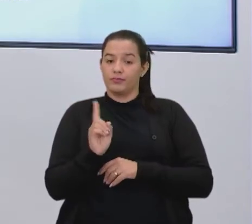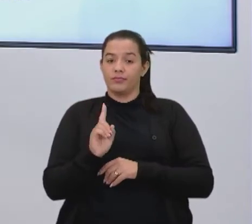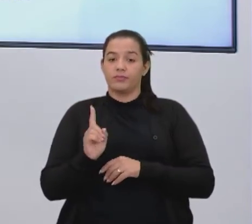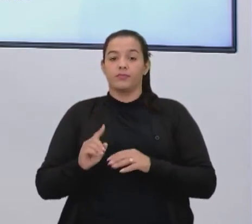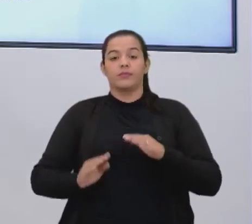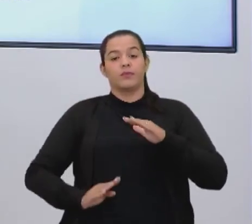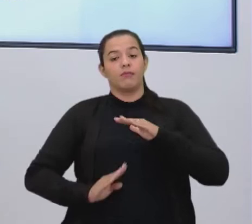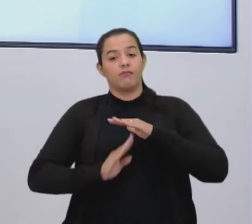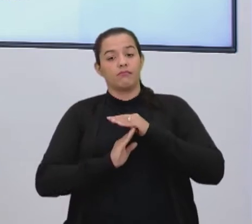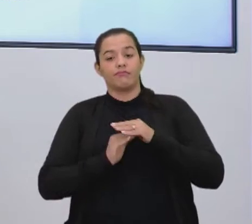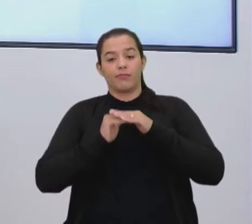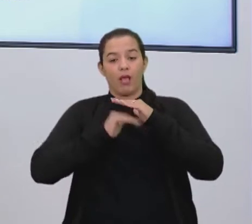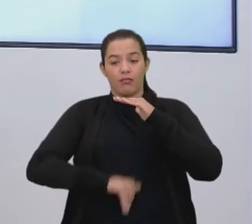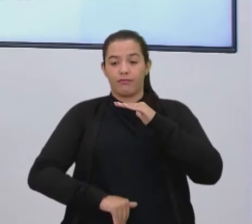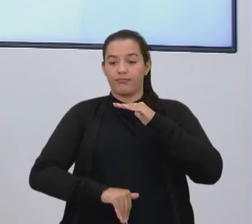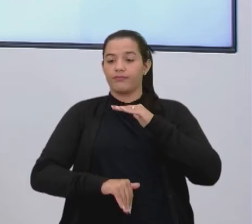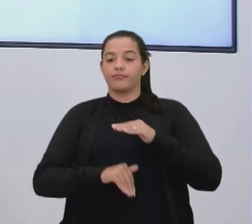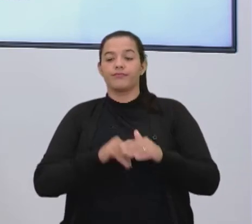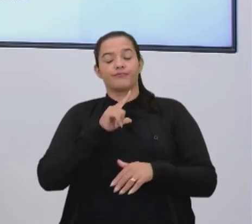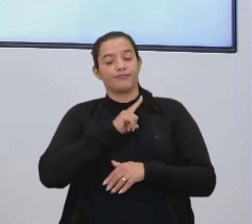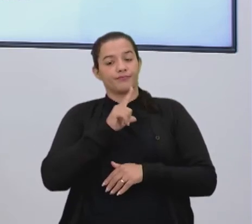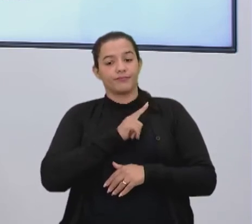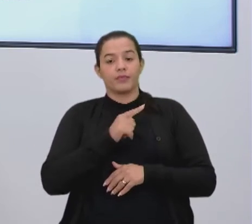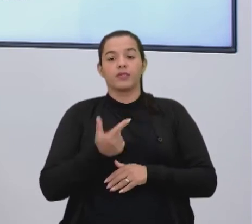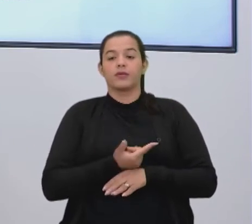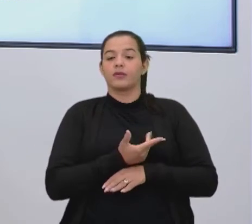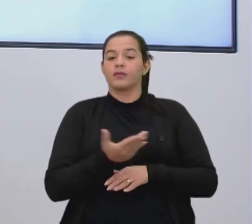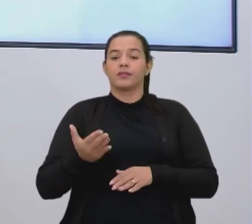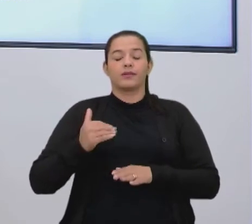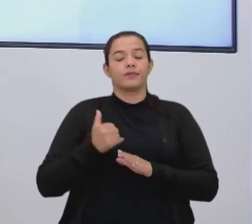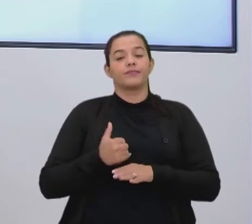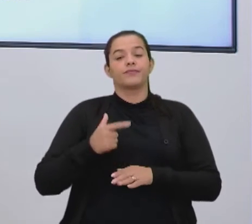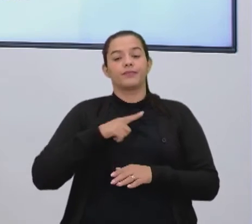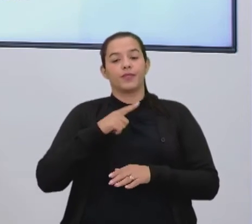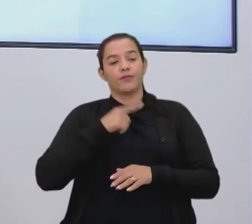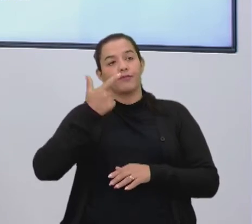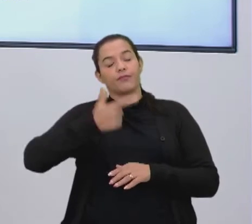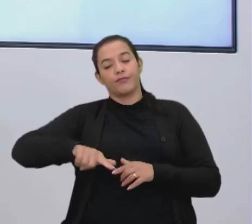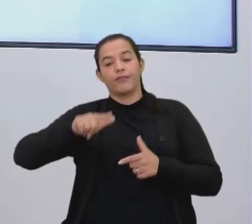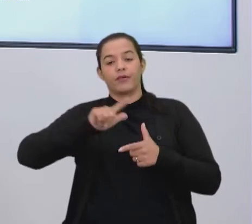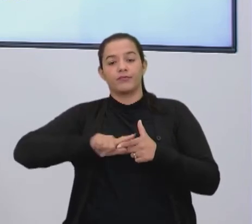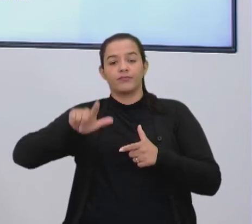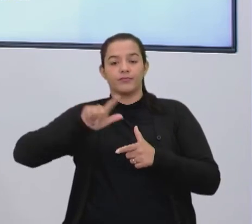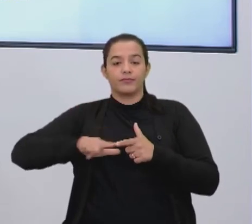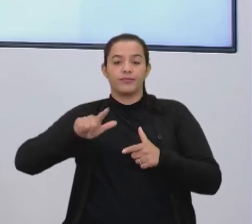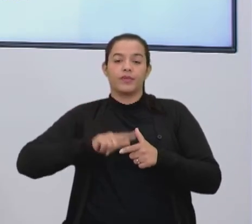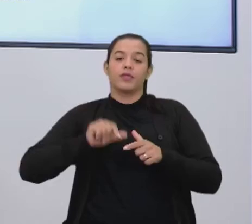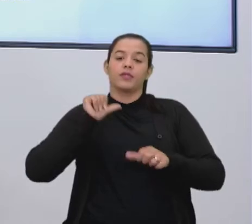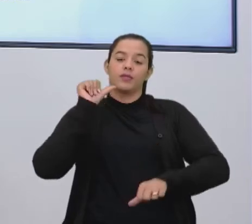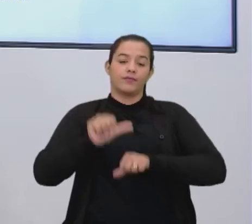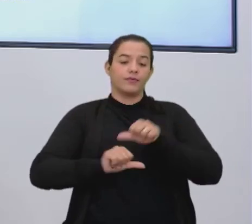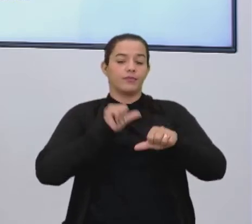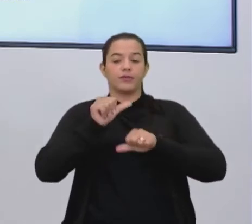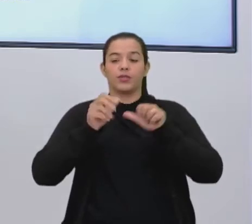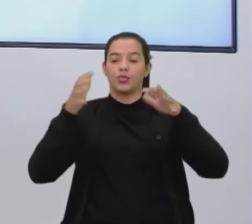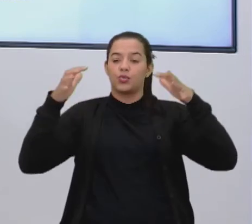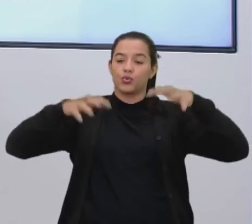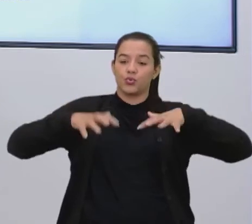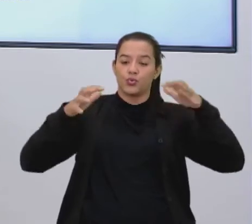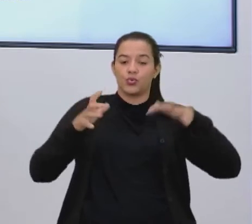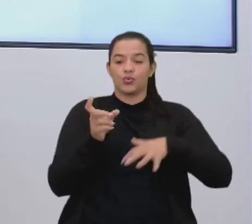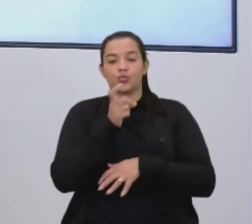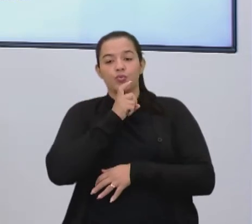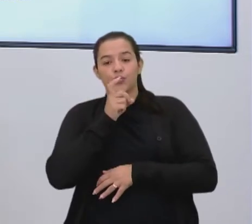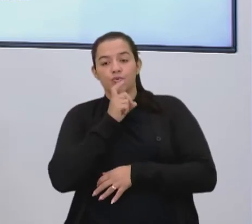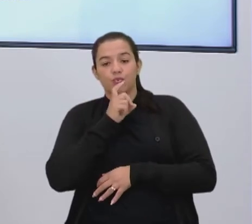bem. Caíram. E mais do que isso, a gente tem a questão das mudanças climáticas que, com